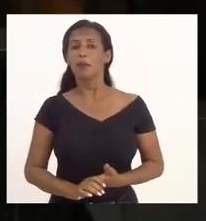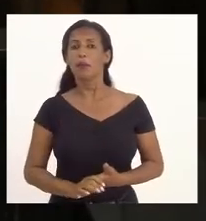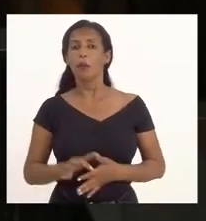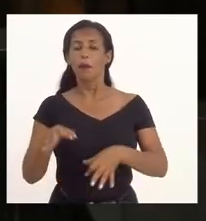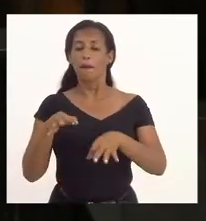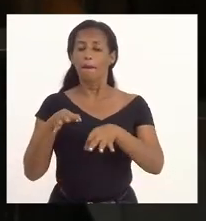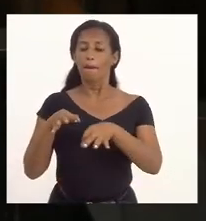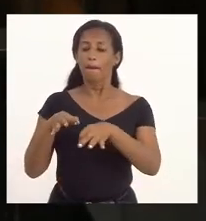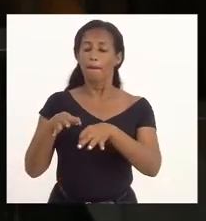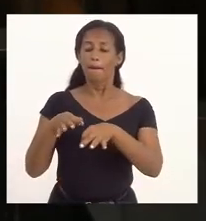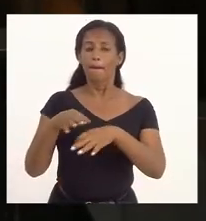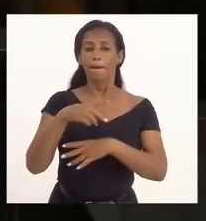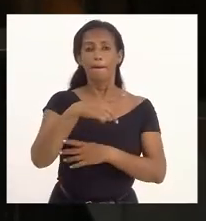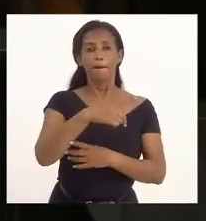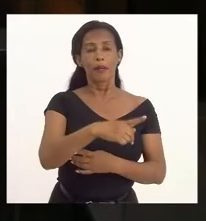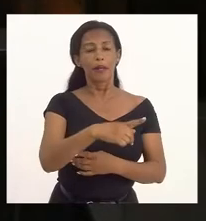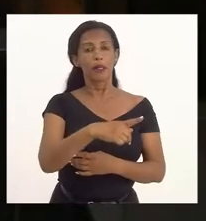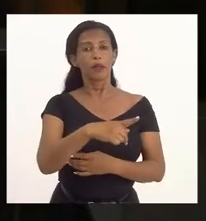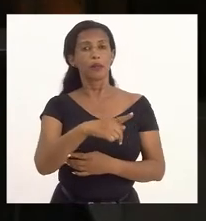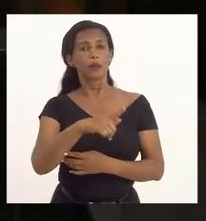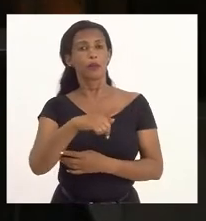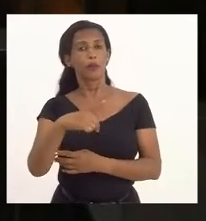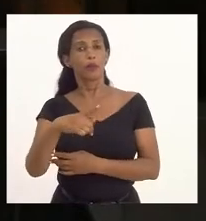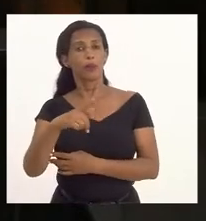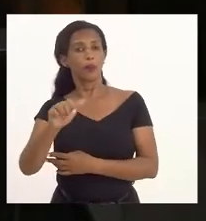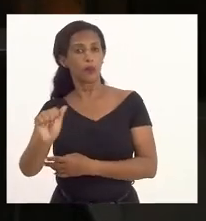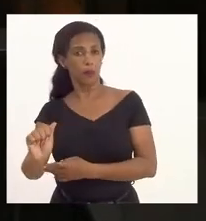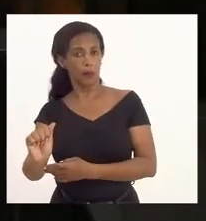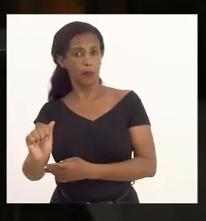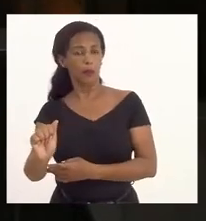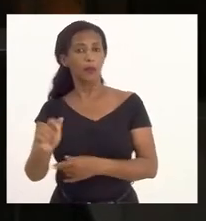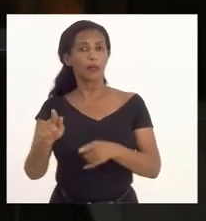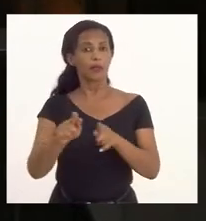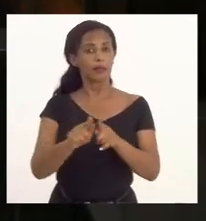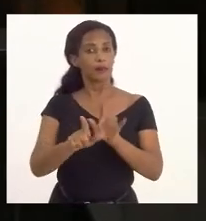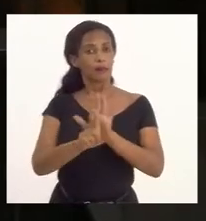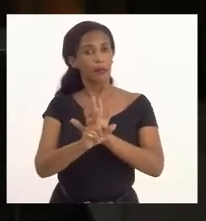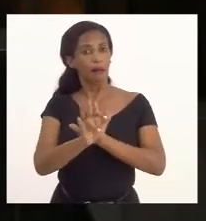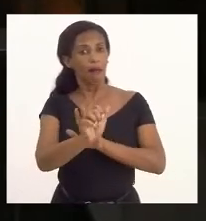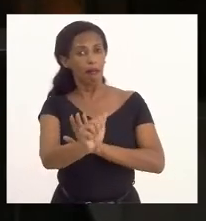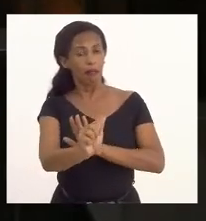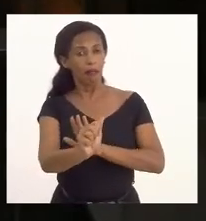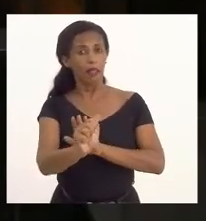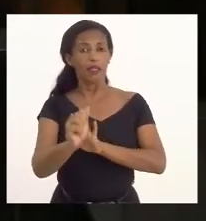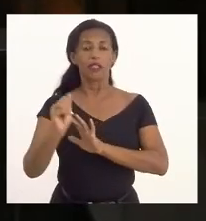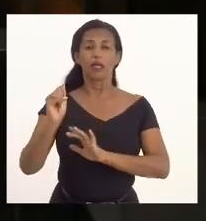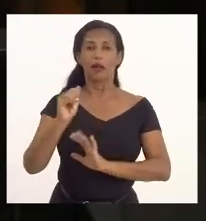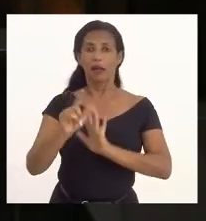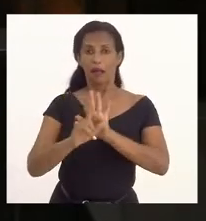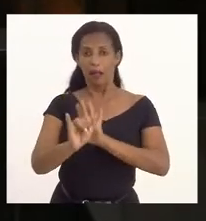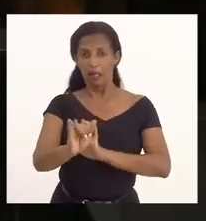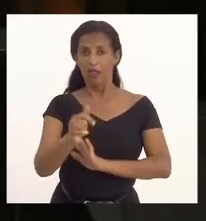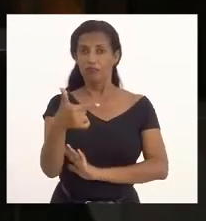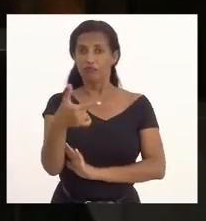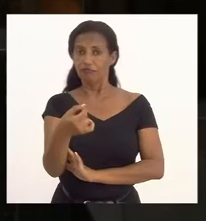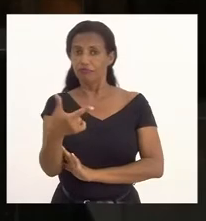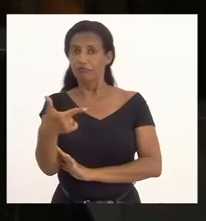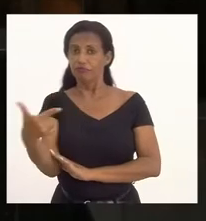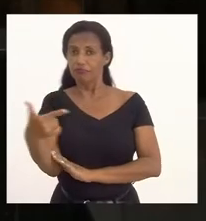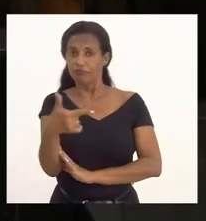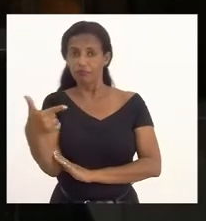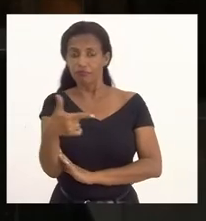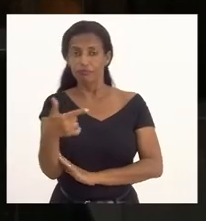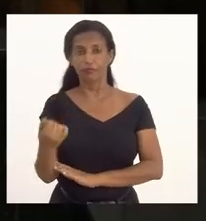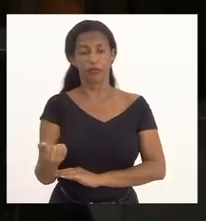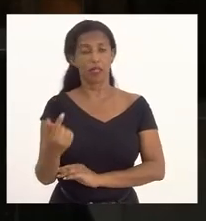plano plurianual e a lei orçamentária anual para 2022,